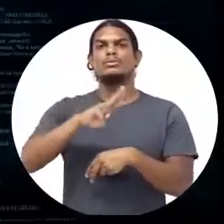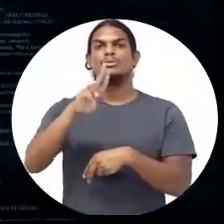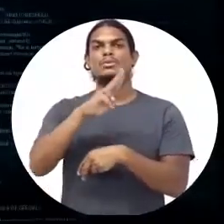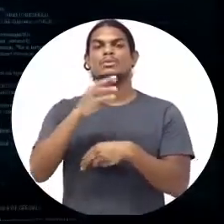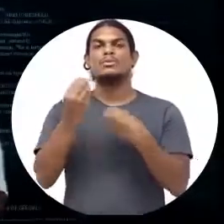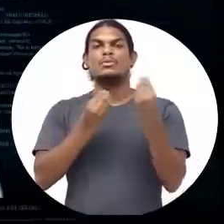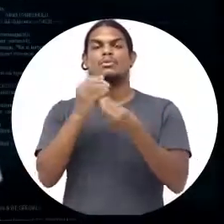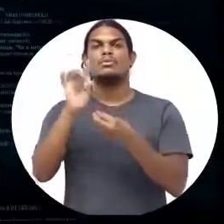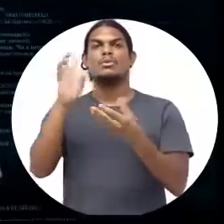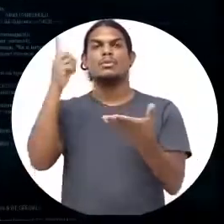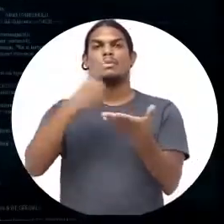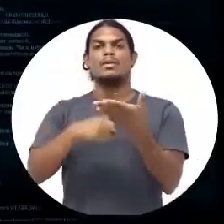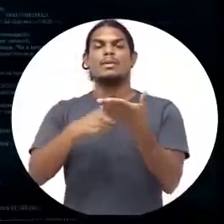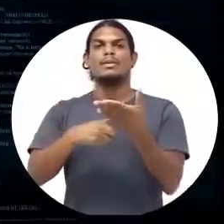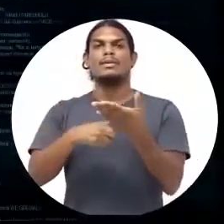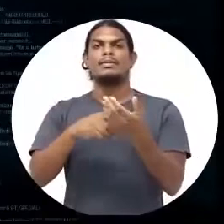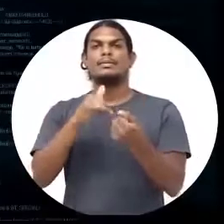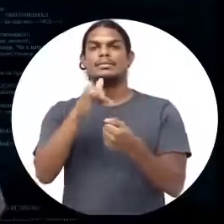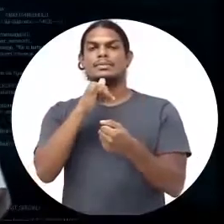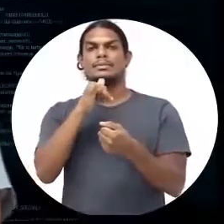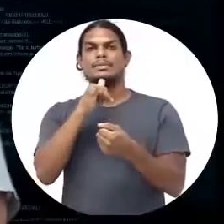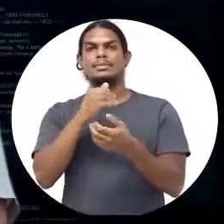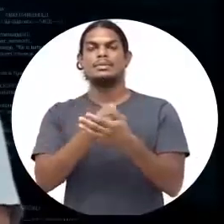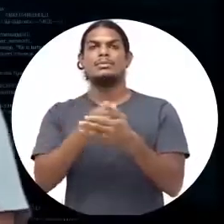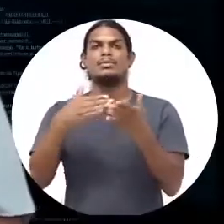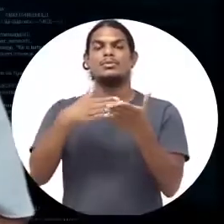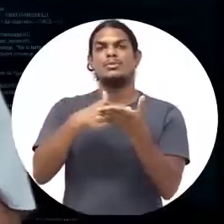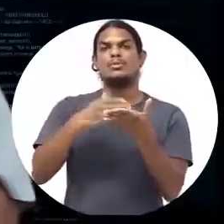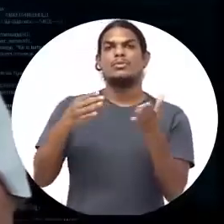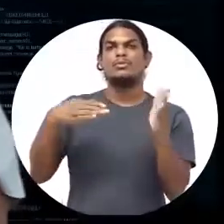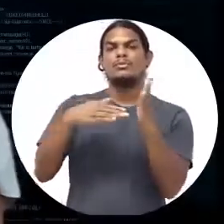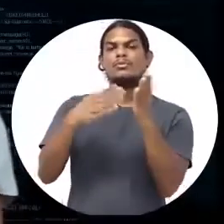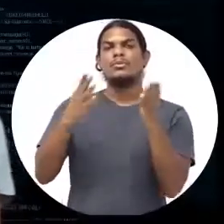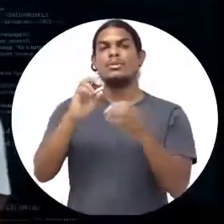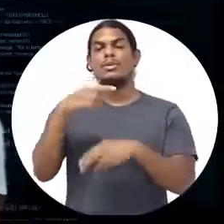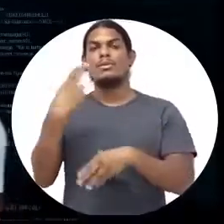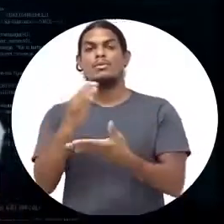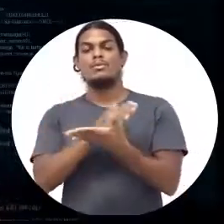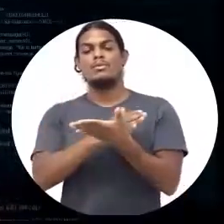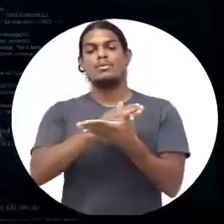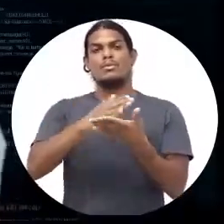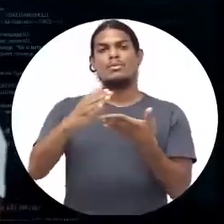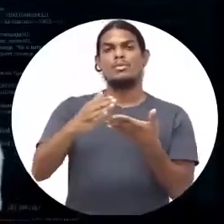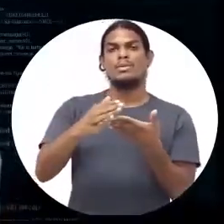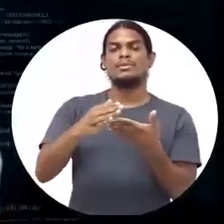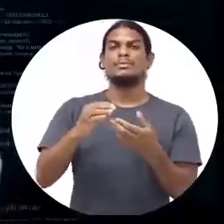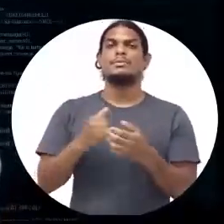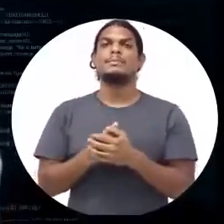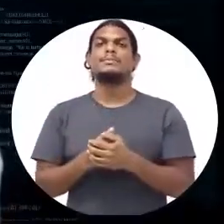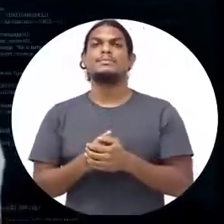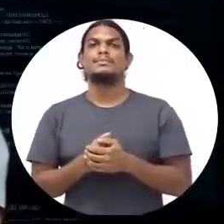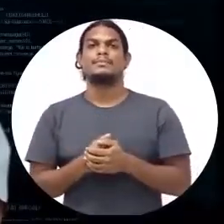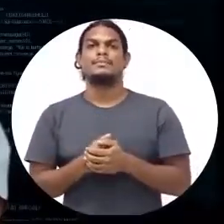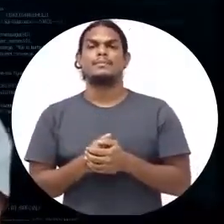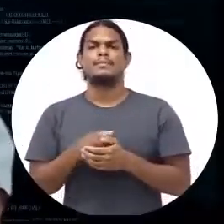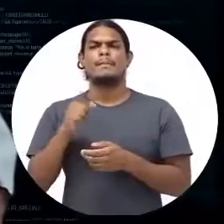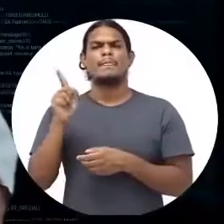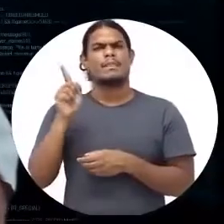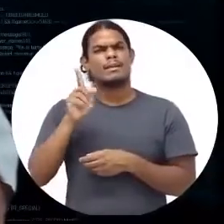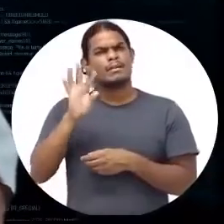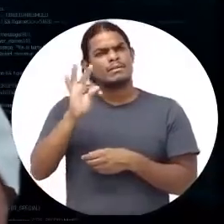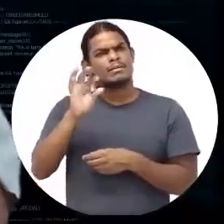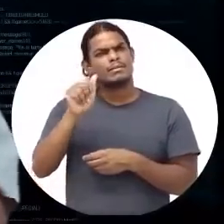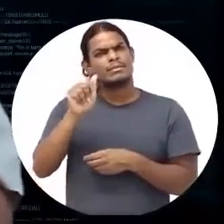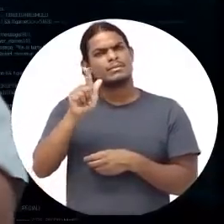marcar, por exemplo, o final de uma coluna ou o início de outra coluna. Essas tags especiais, que